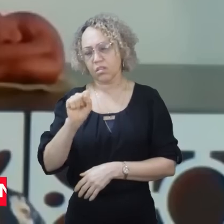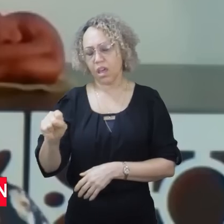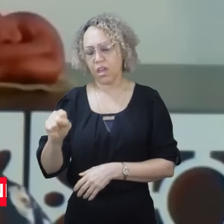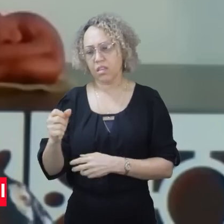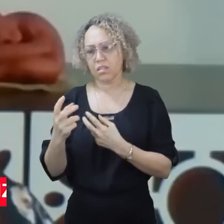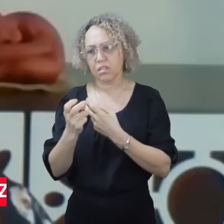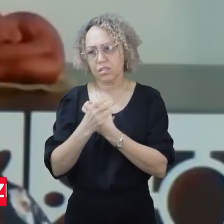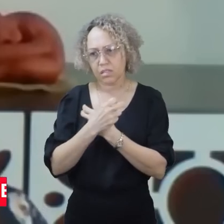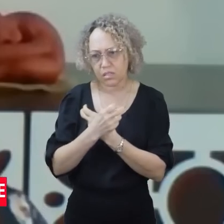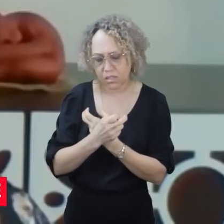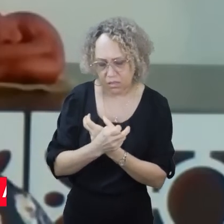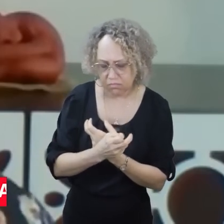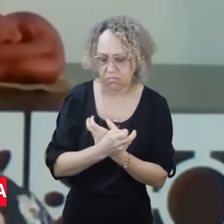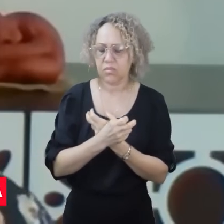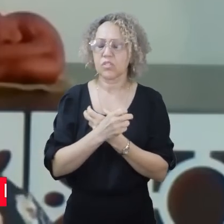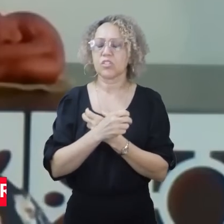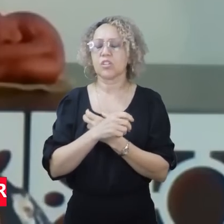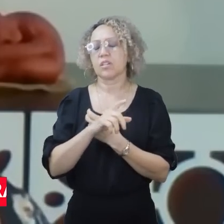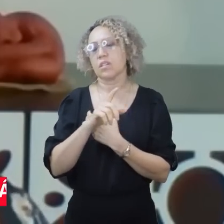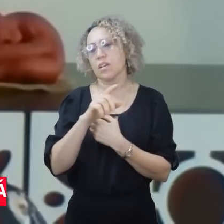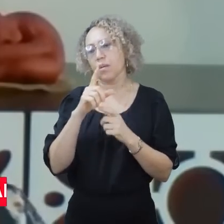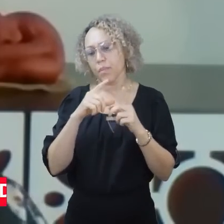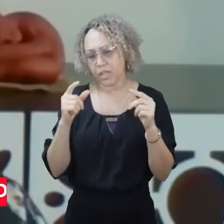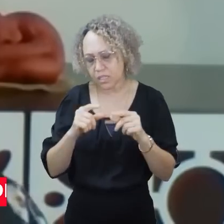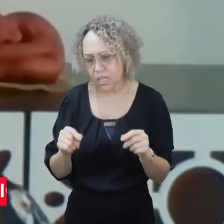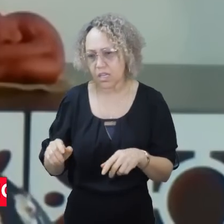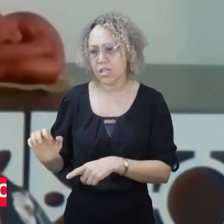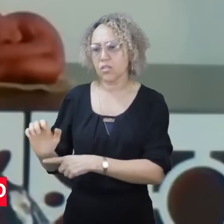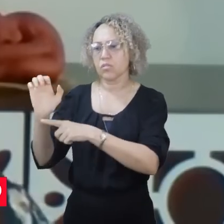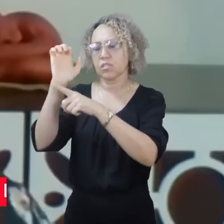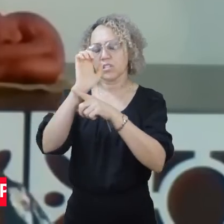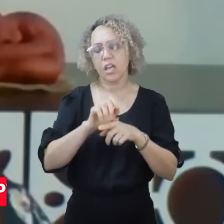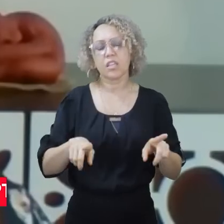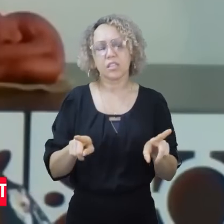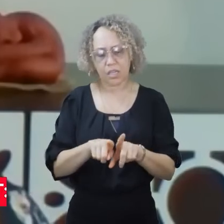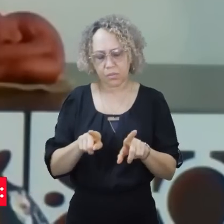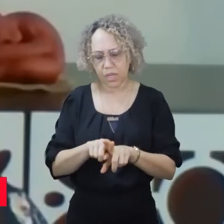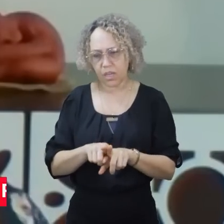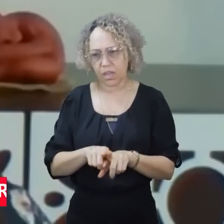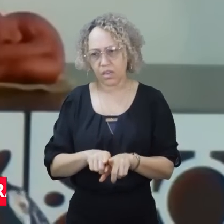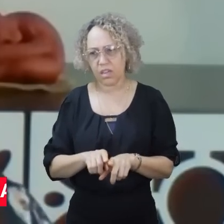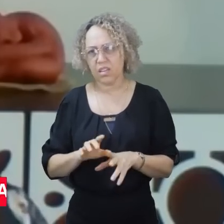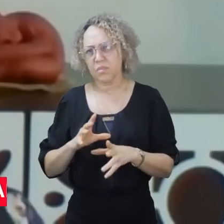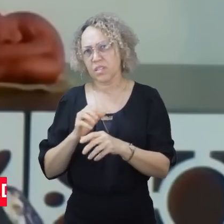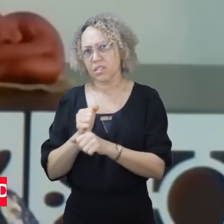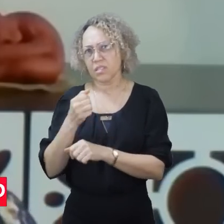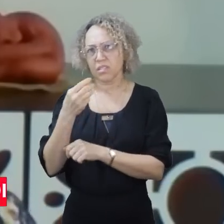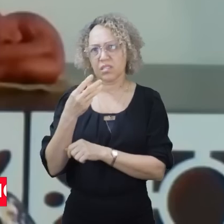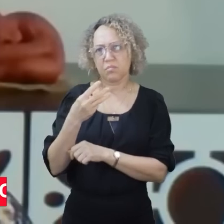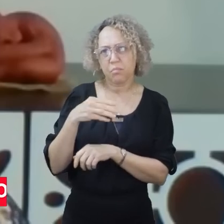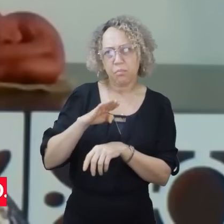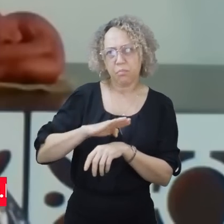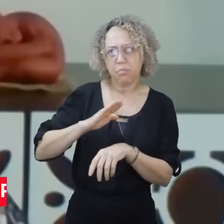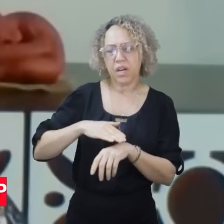federação. Então, há níveis de participação nesses 300 e tantas pessoas bastante diferenciado. Então,